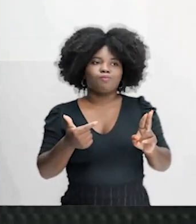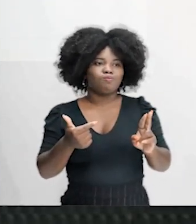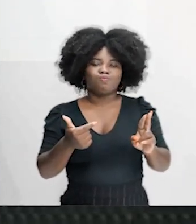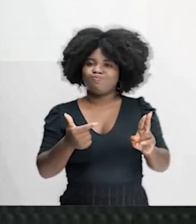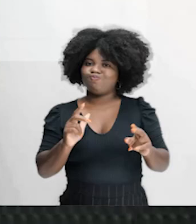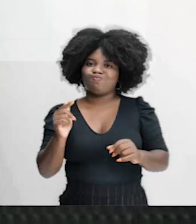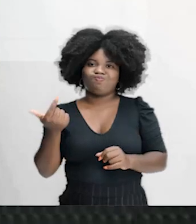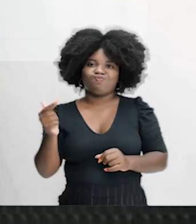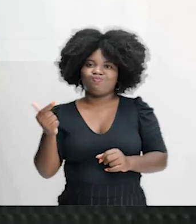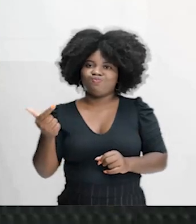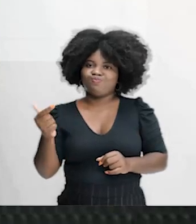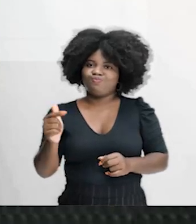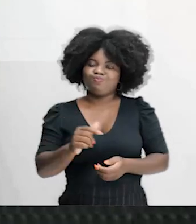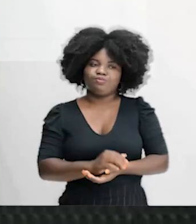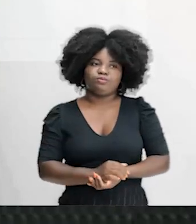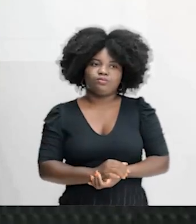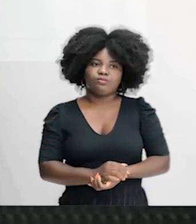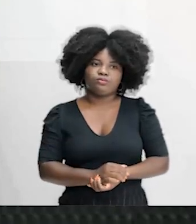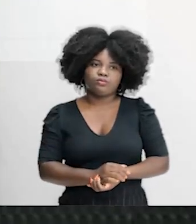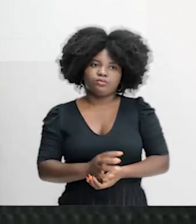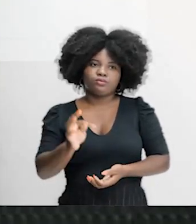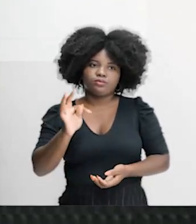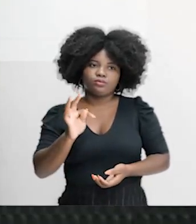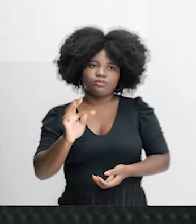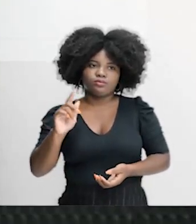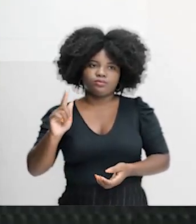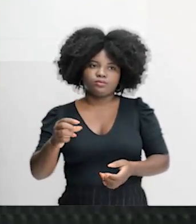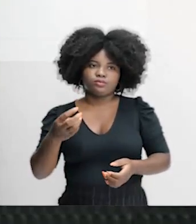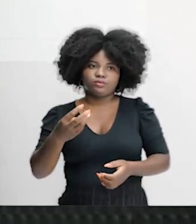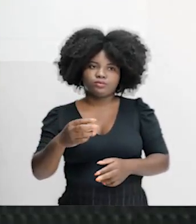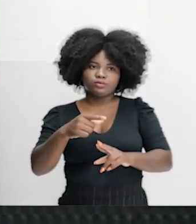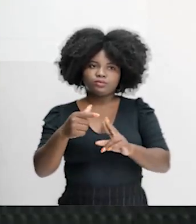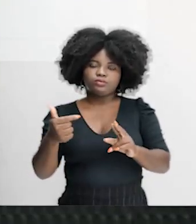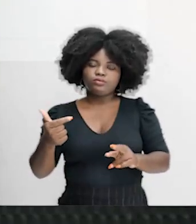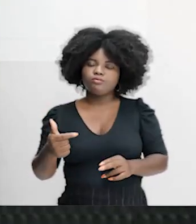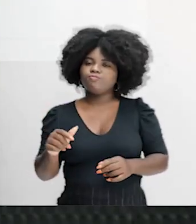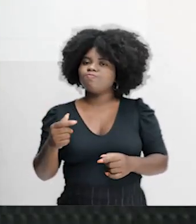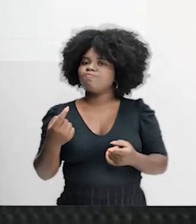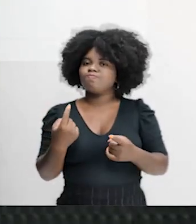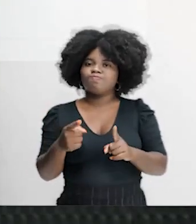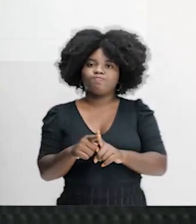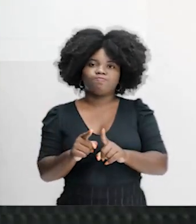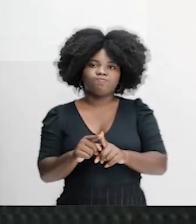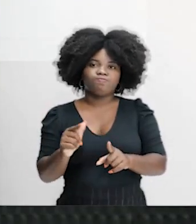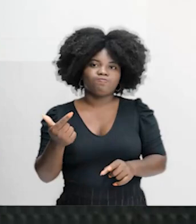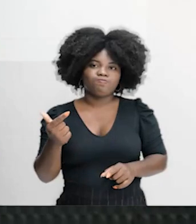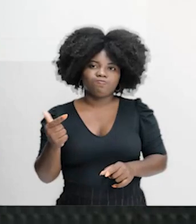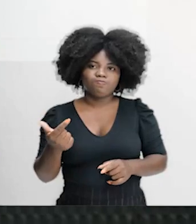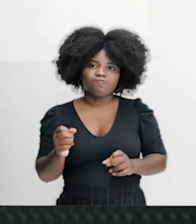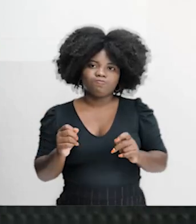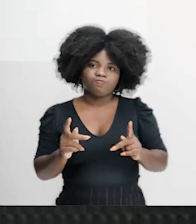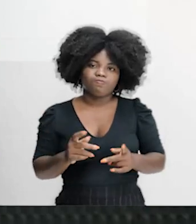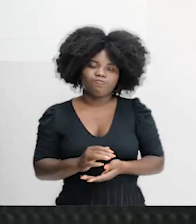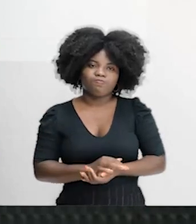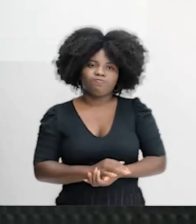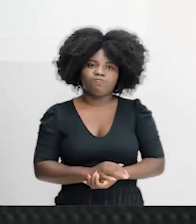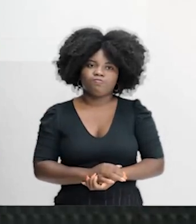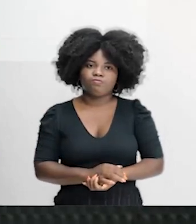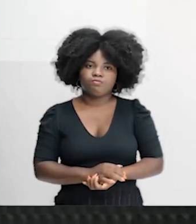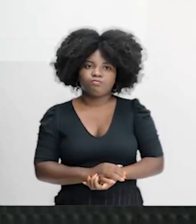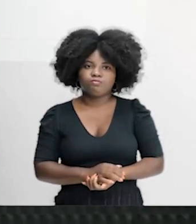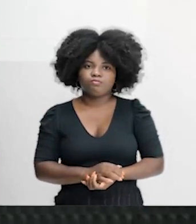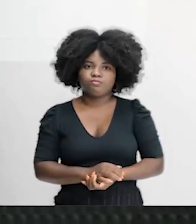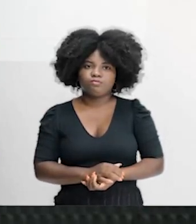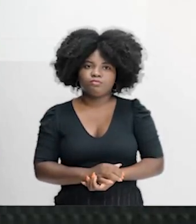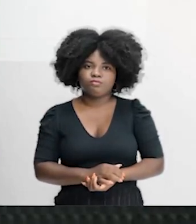2 não existe, tá? A tangente de 3π sobre 2 também não existe, certo? Então